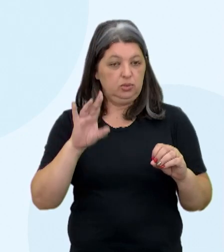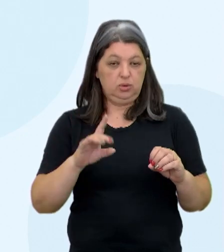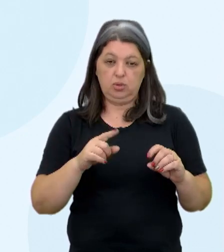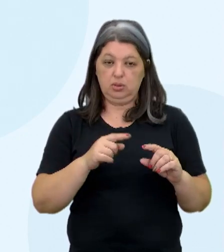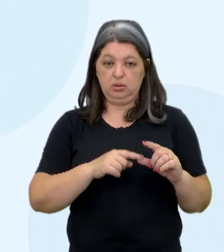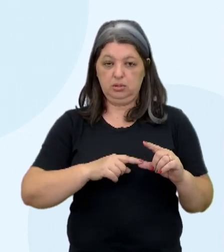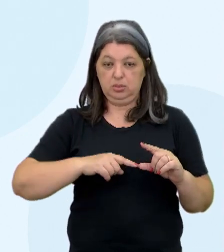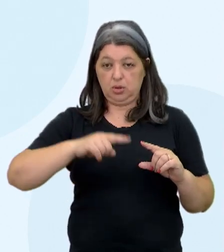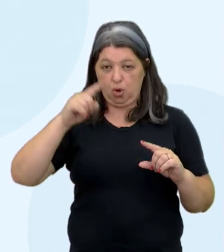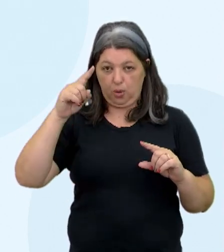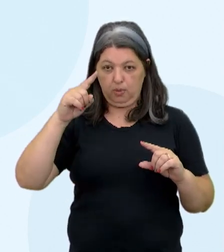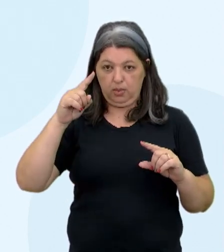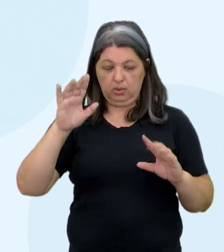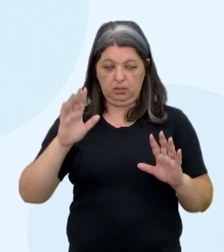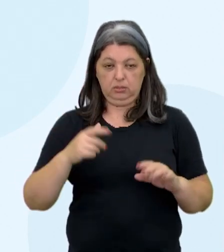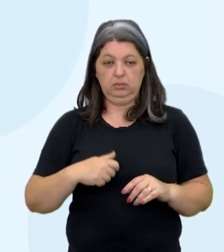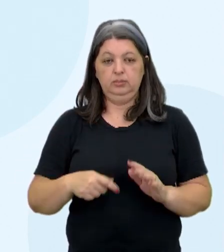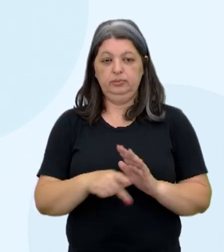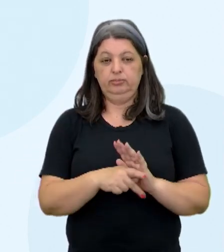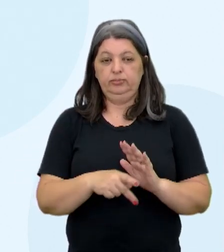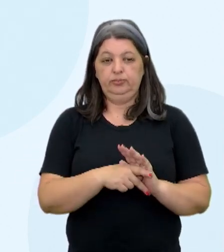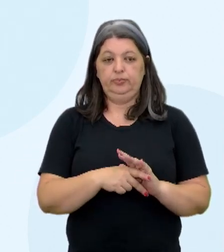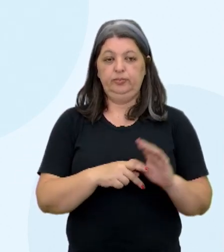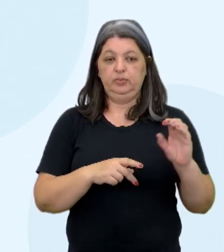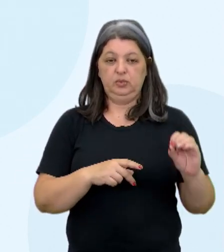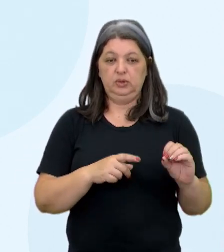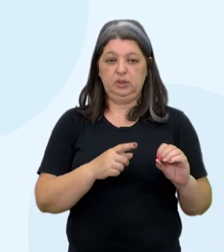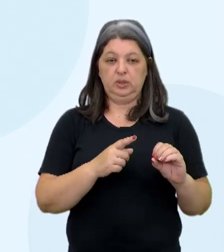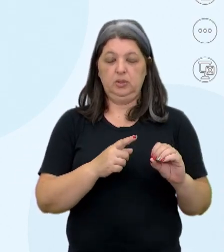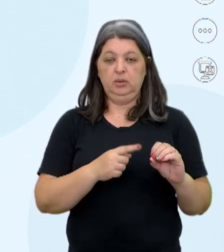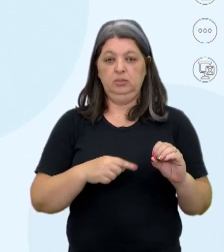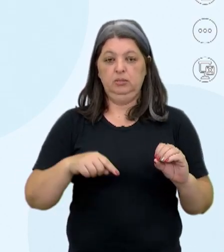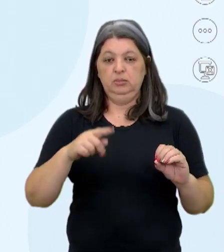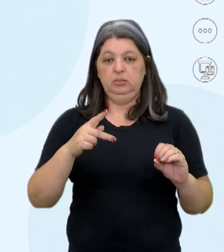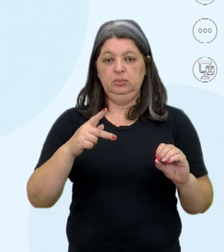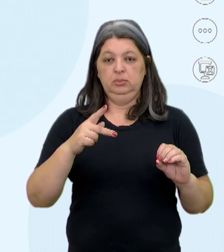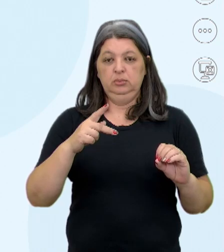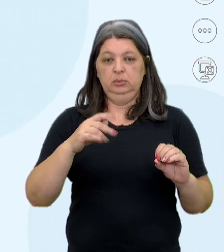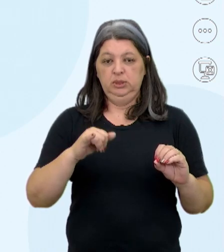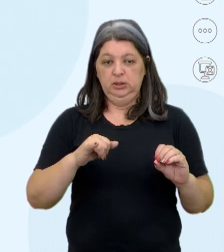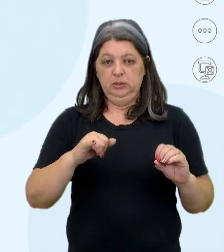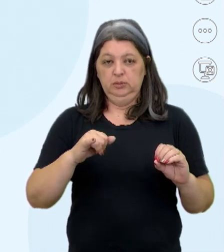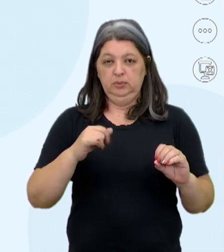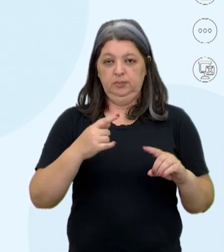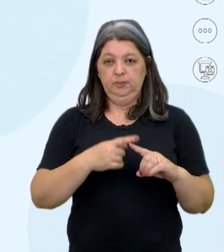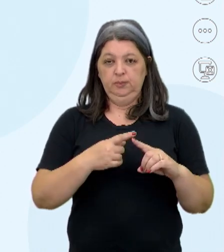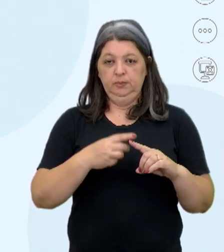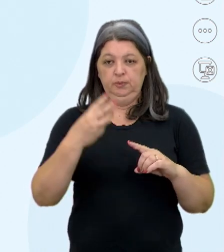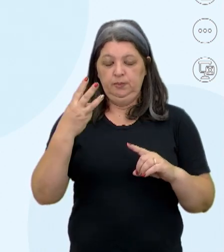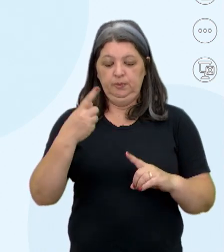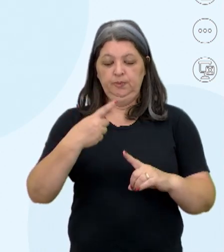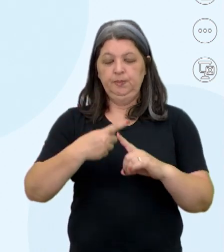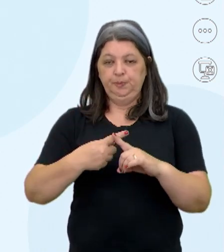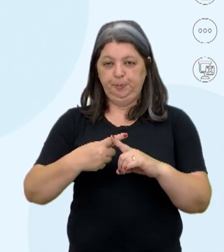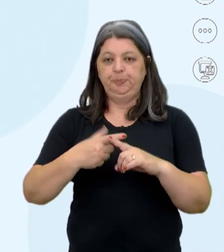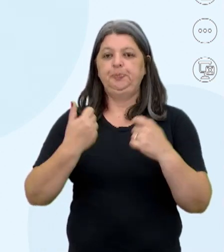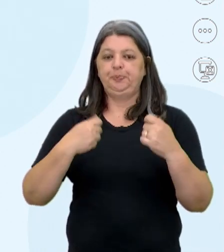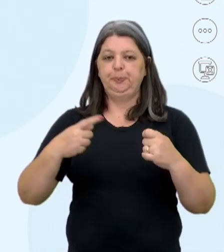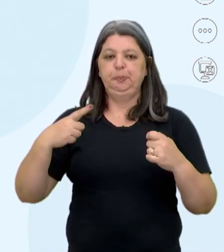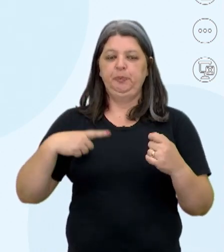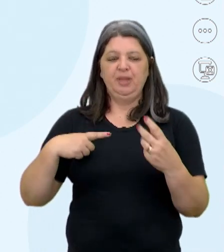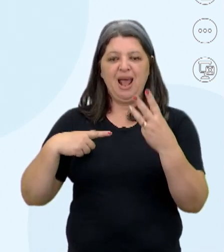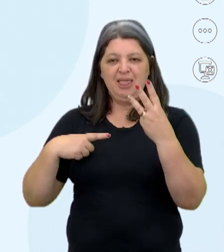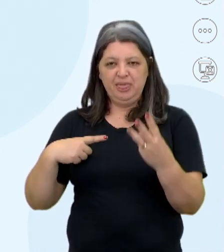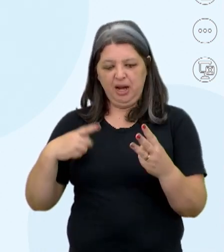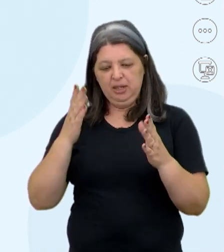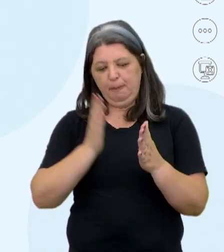tá bom? Se a gente vai ter que pegar esse de 0 até pi e vai ter que ter ele valendo 3 vezes alguém, quer dizer que a gente vai ter 3 partes